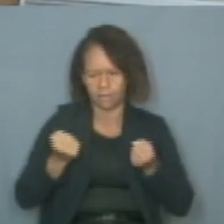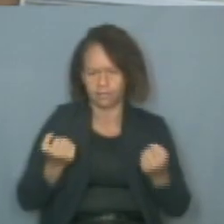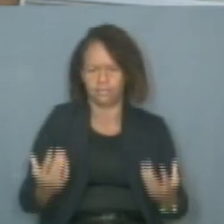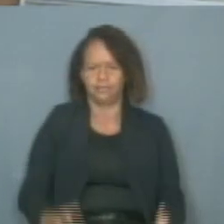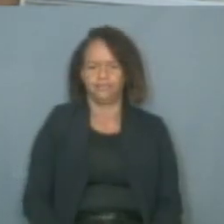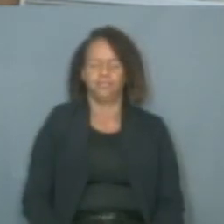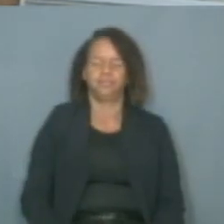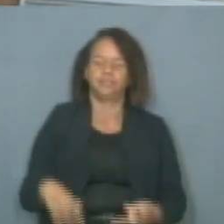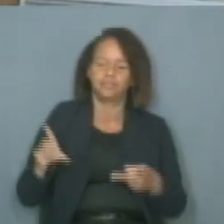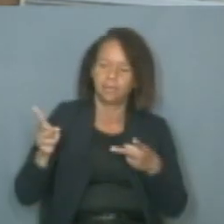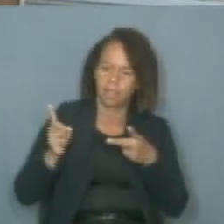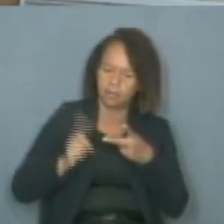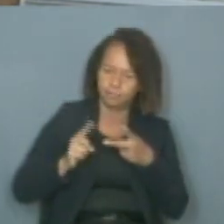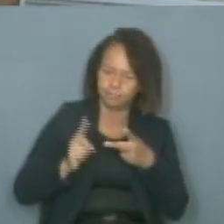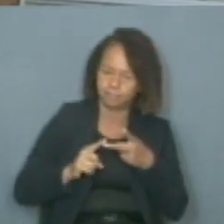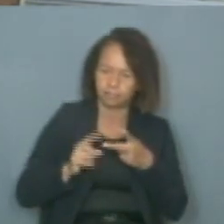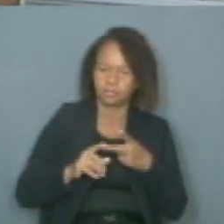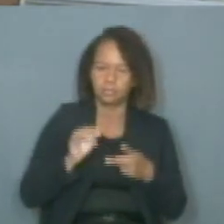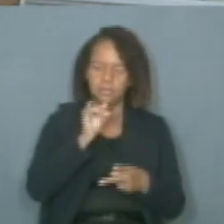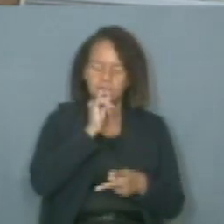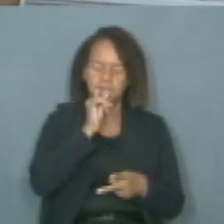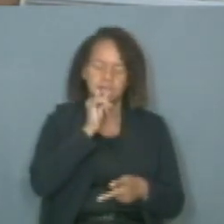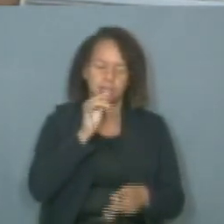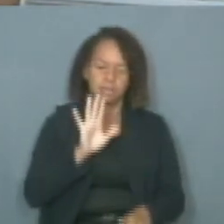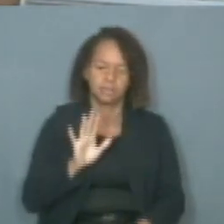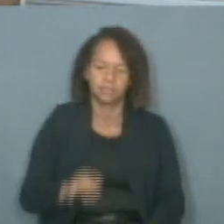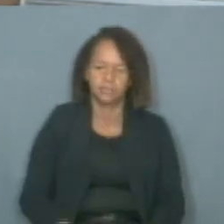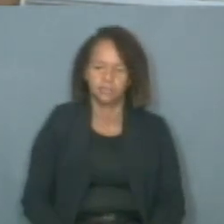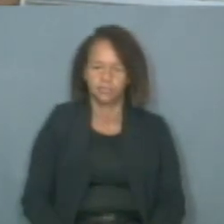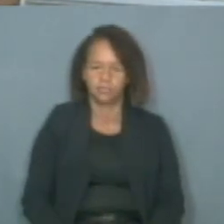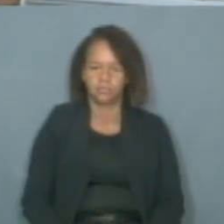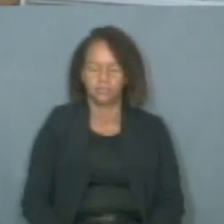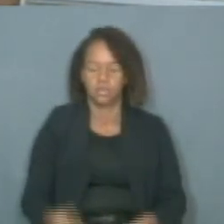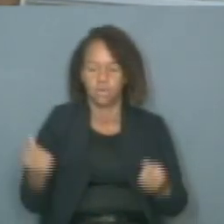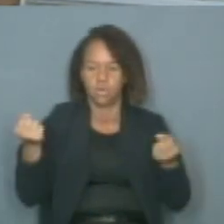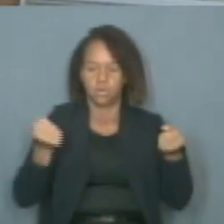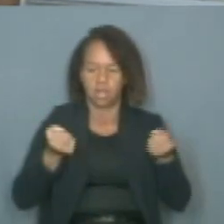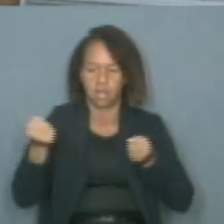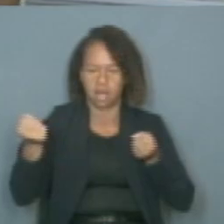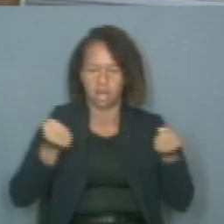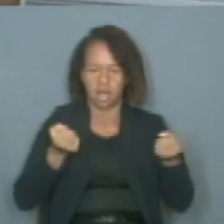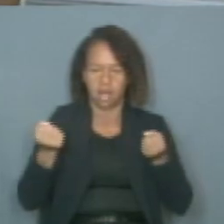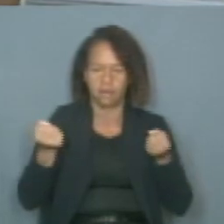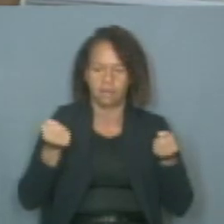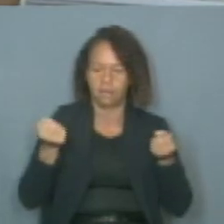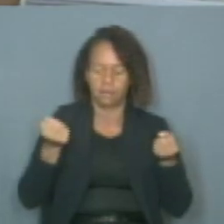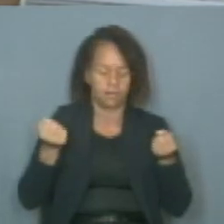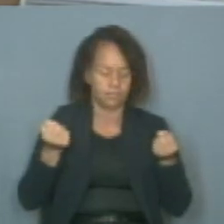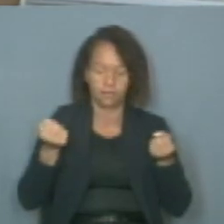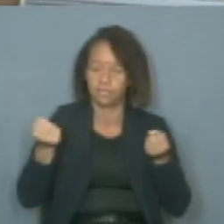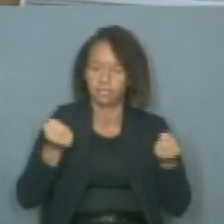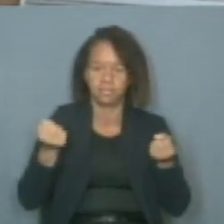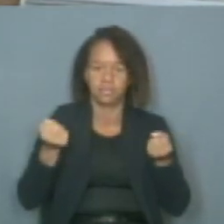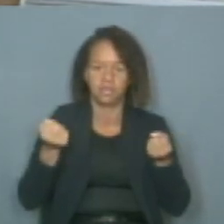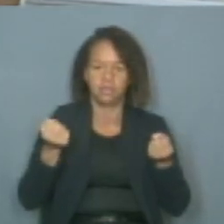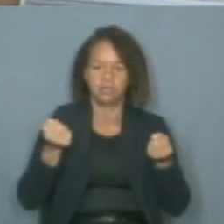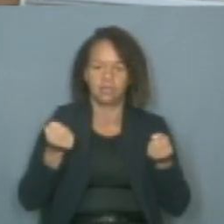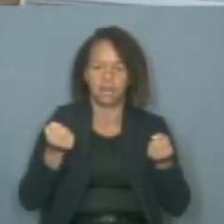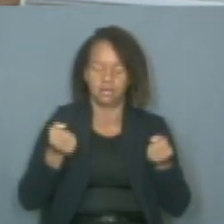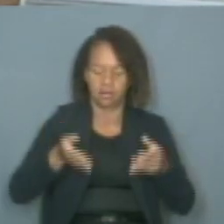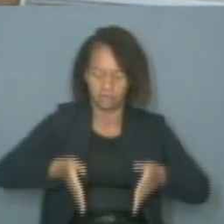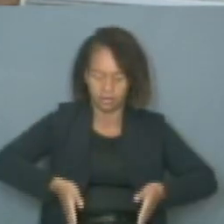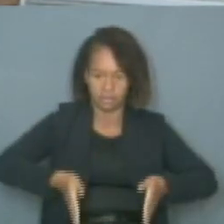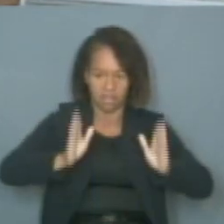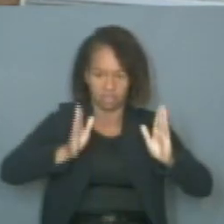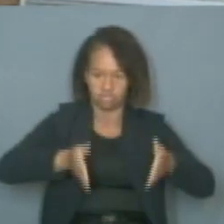O segundo exemplo, esse mais recente, o carro não estava nem em cima de faixa